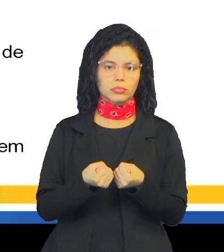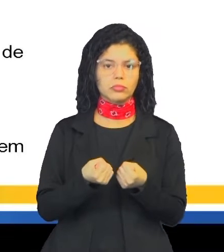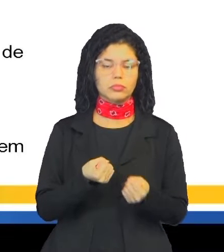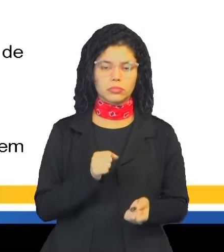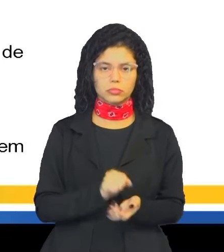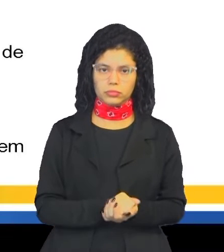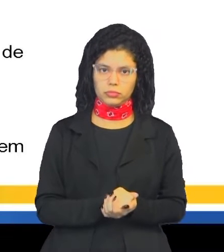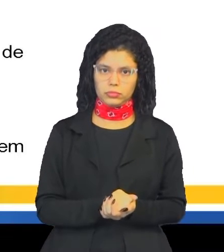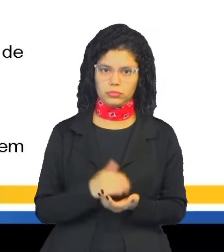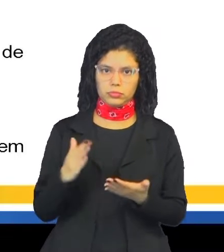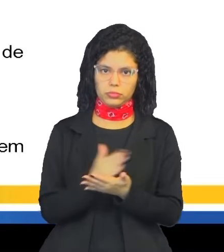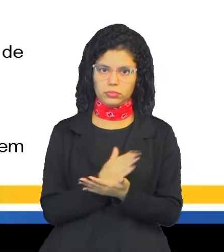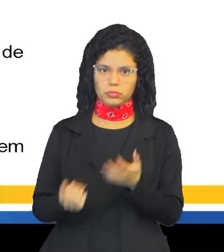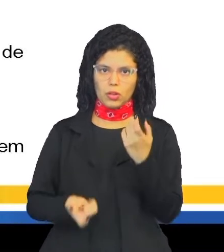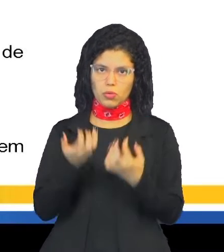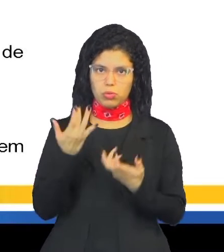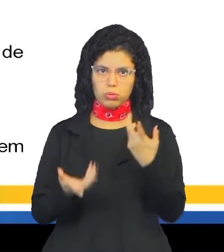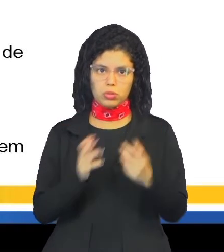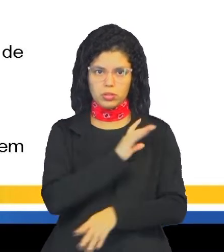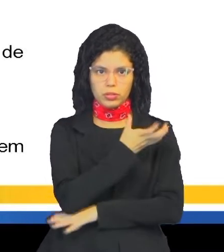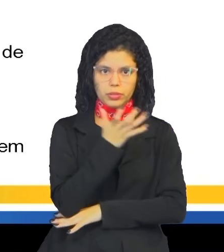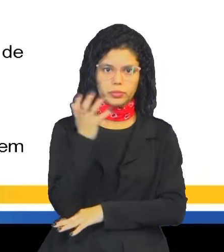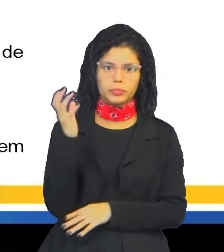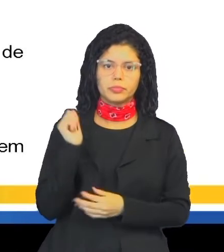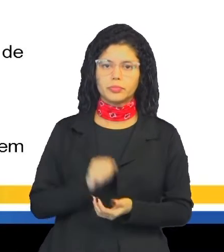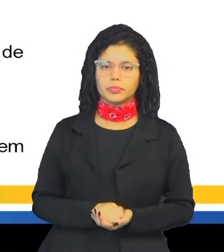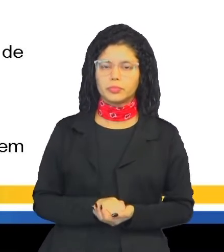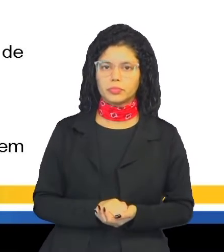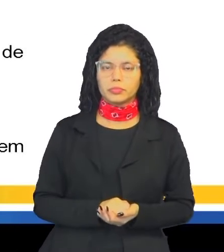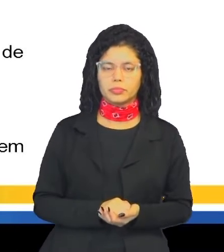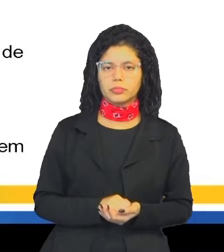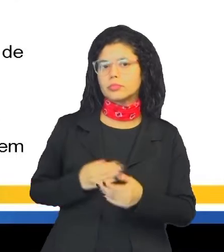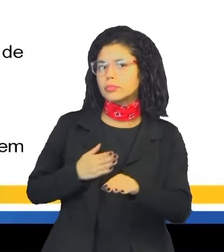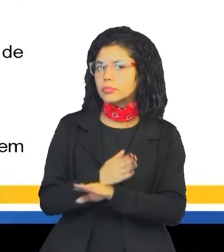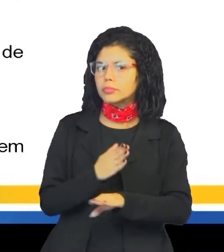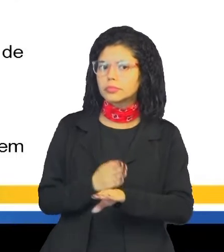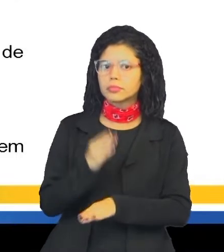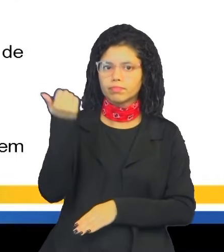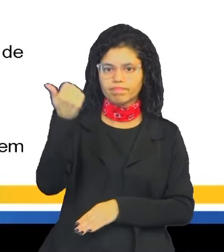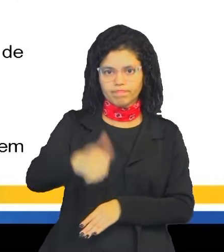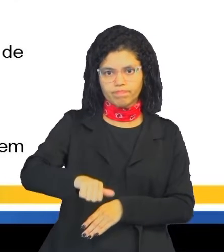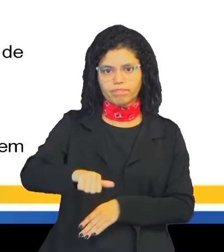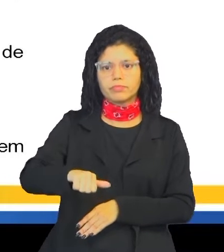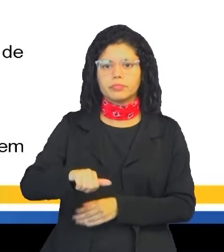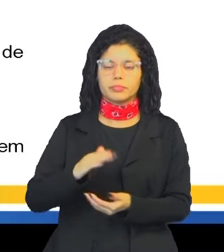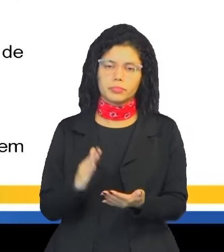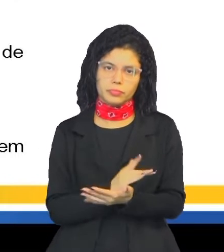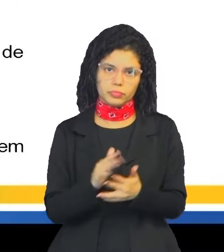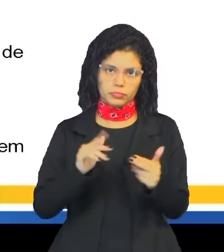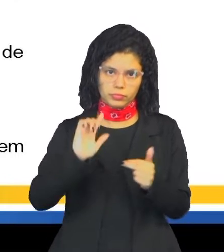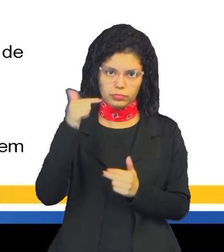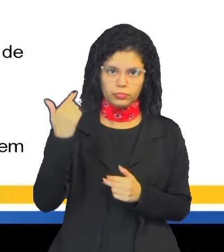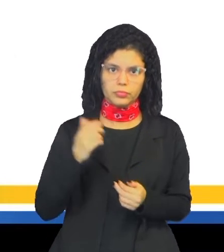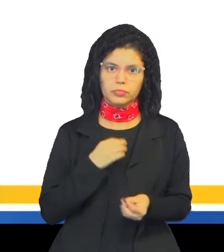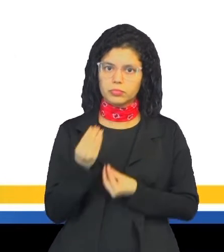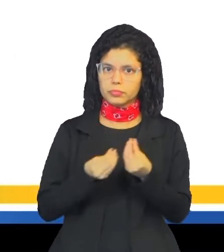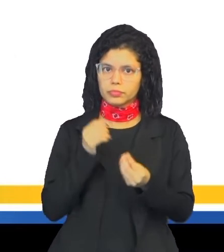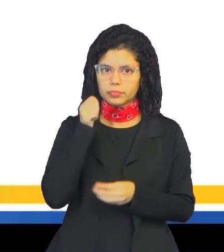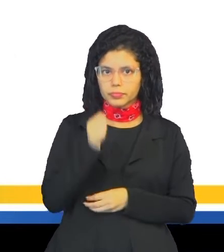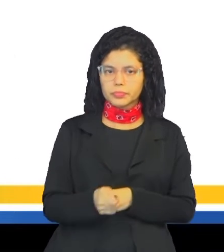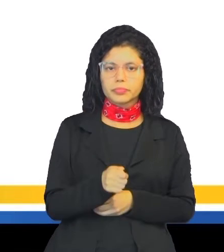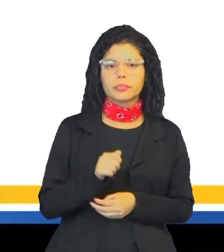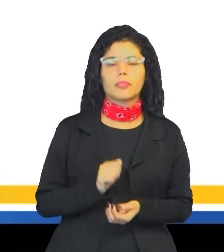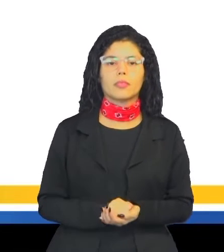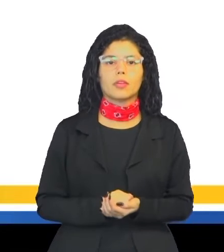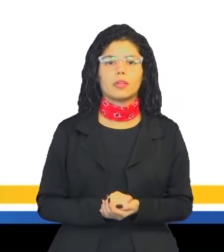quebrando ferramentas, incendiando a plantação, né, interferindo negativamente em negociações, todas essas eram formas de